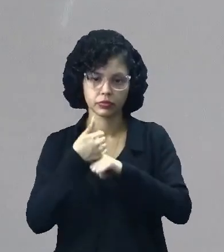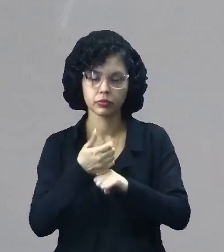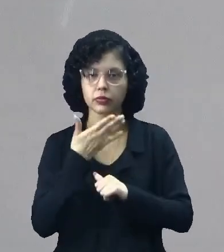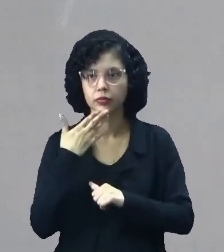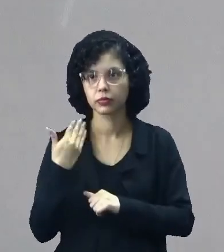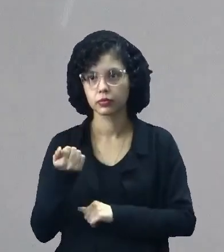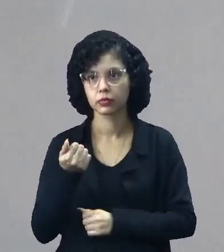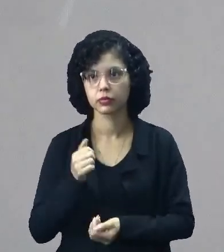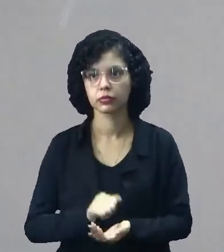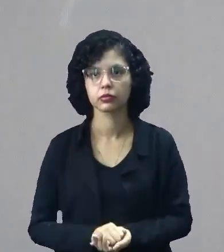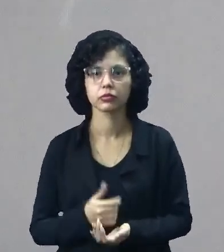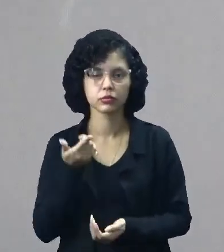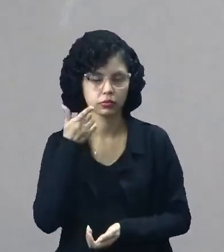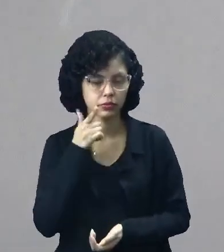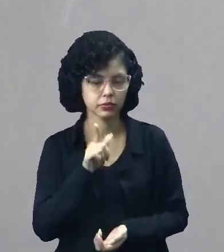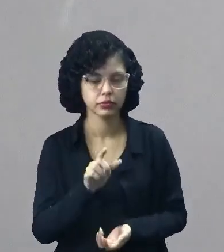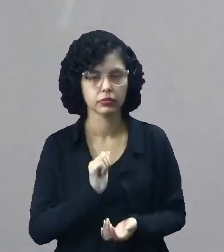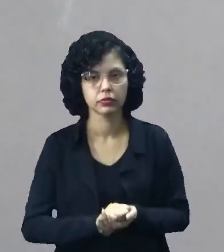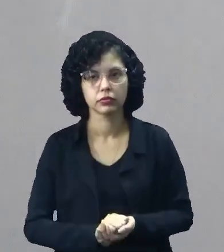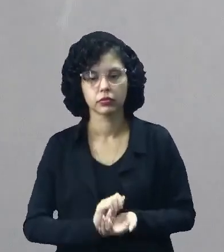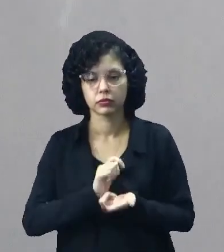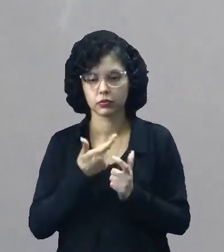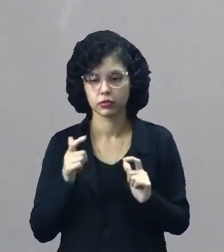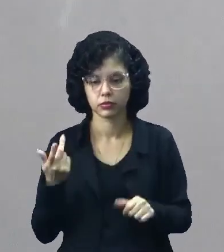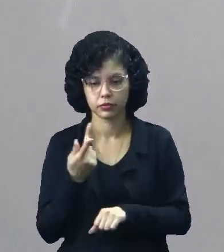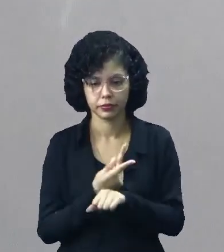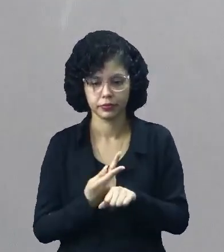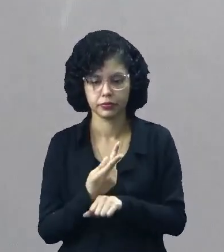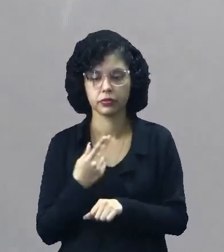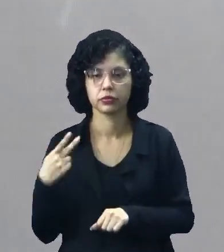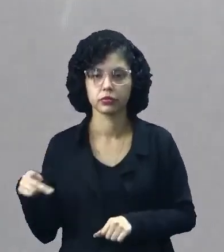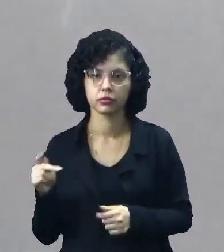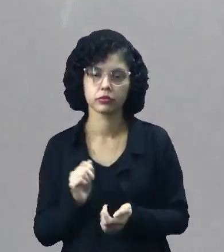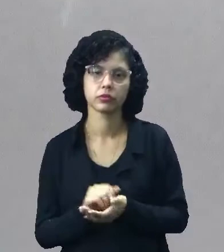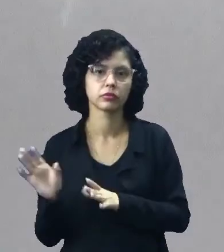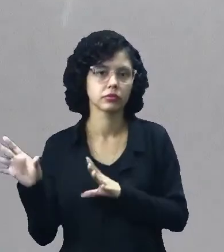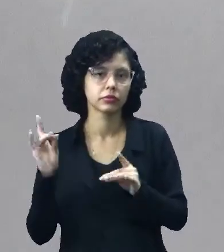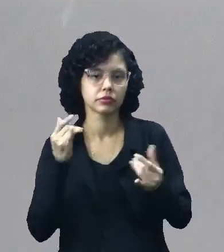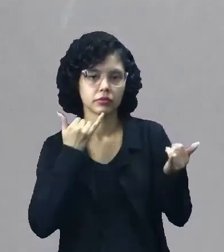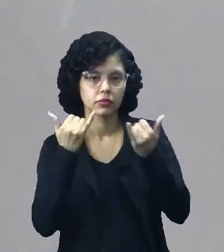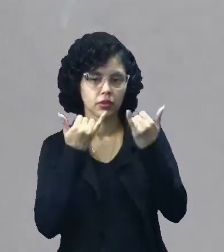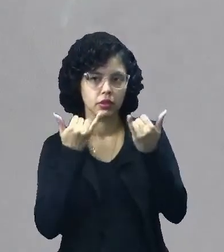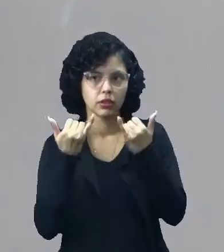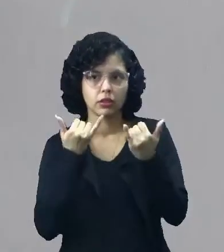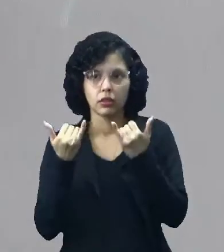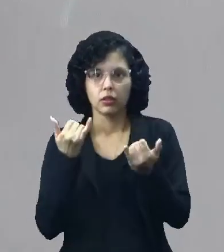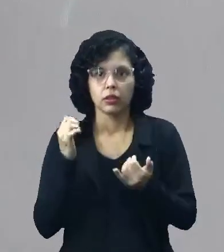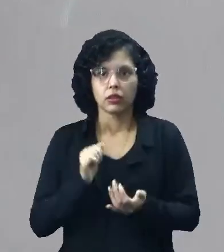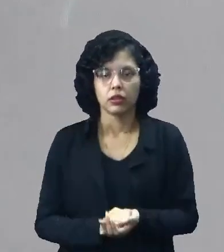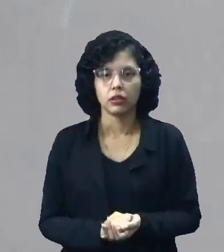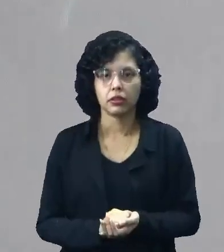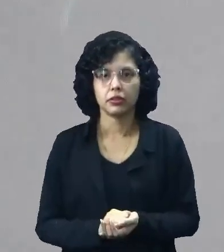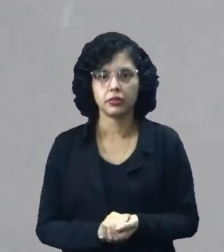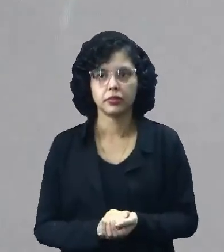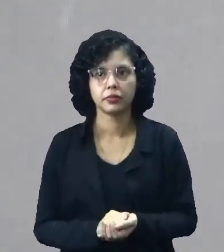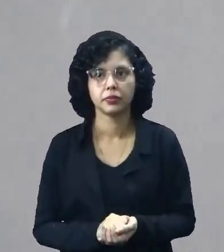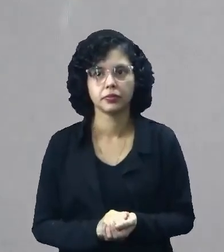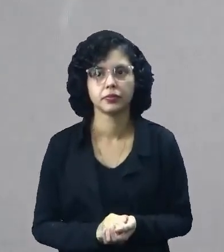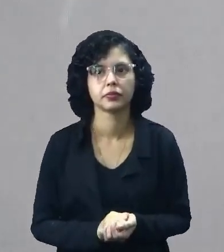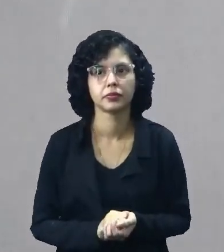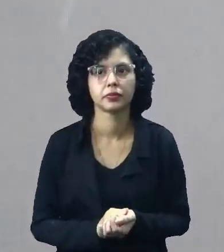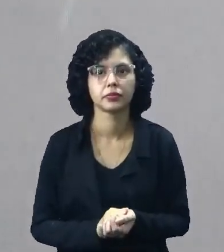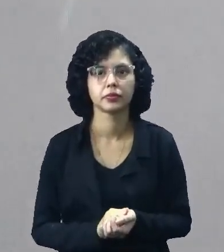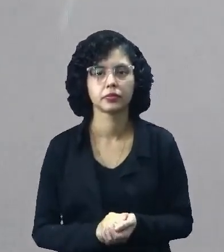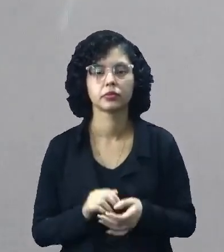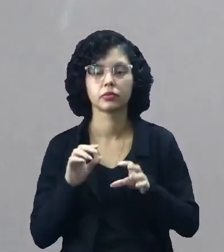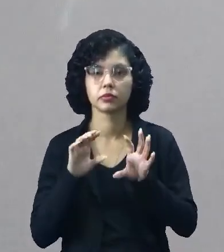qualidade, né? Eu consigo aumentar a procura dele, né? Através de propaganda, né? A questão que a gente falou do fetiche.